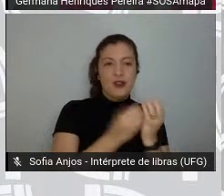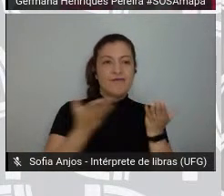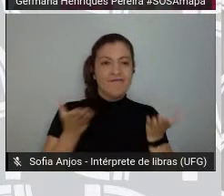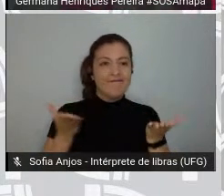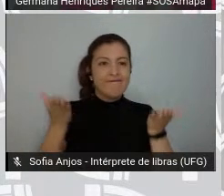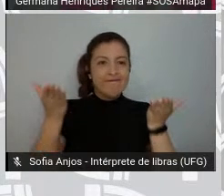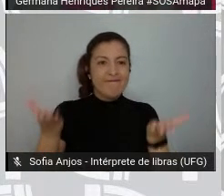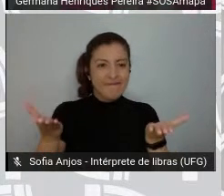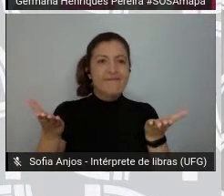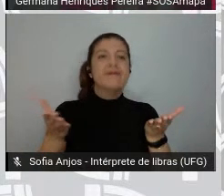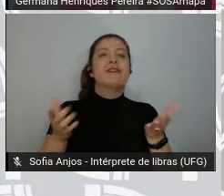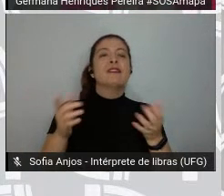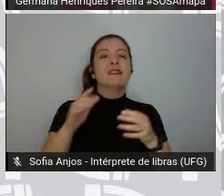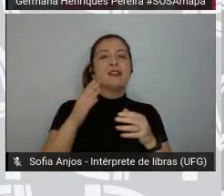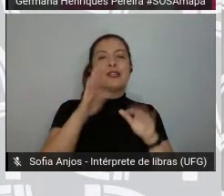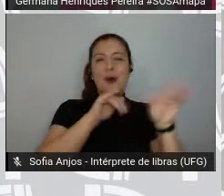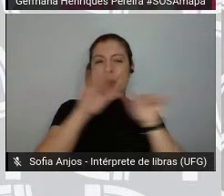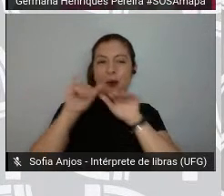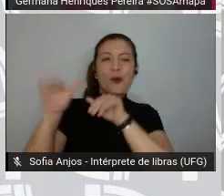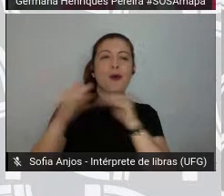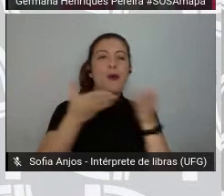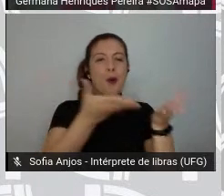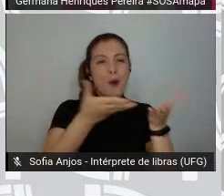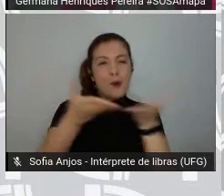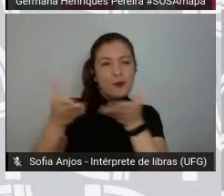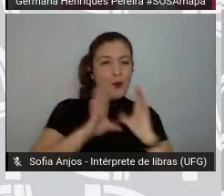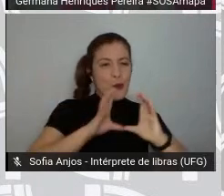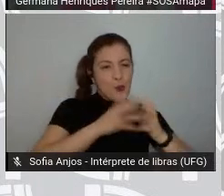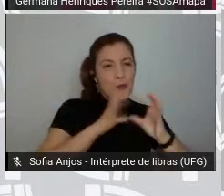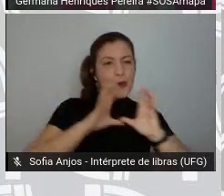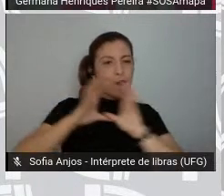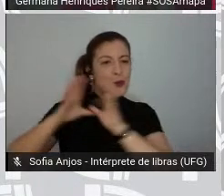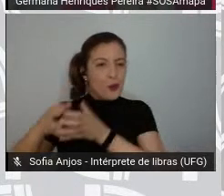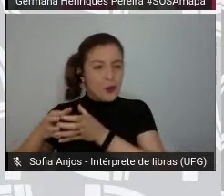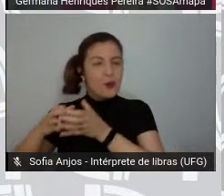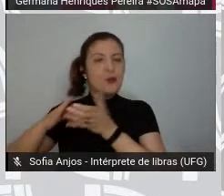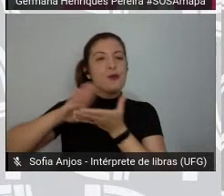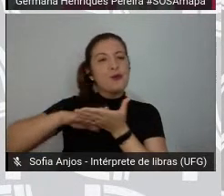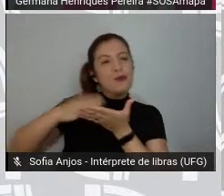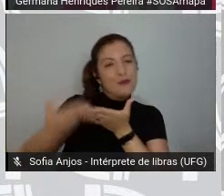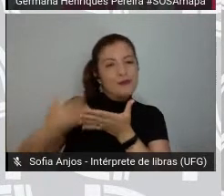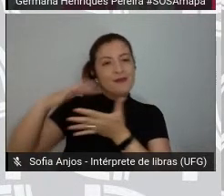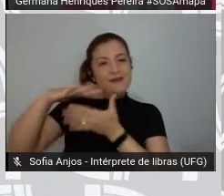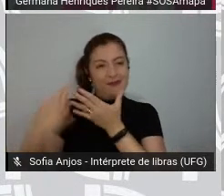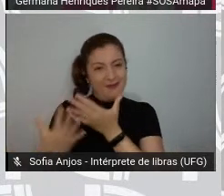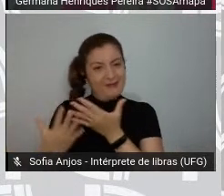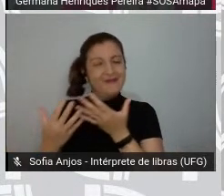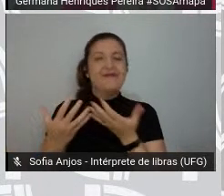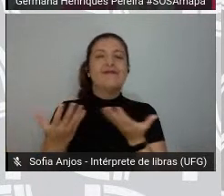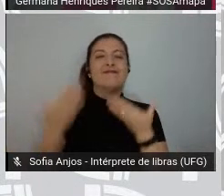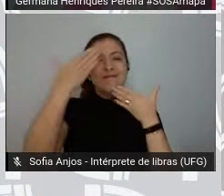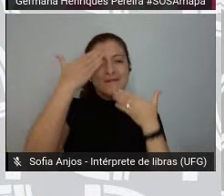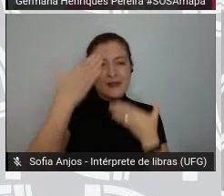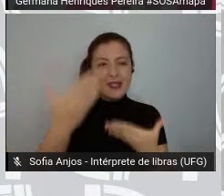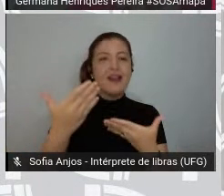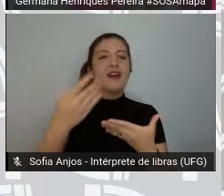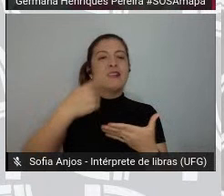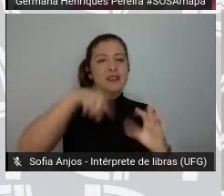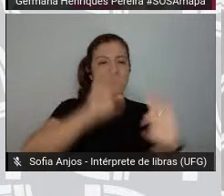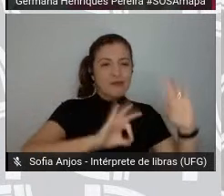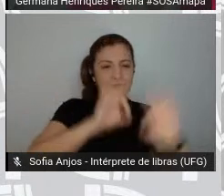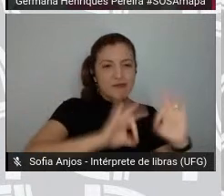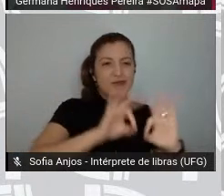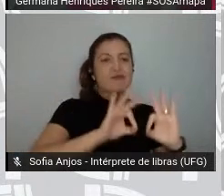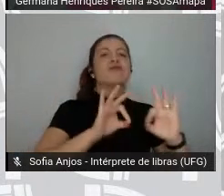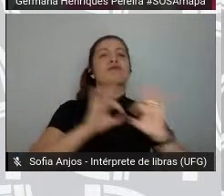colaboradores para atuarem aqui e disponibilizar essas palestras, né, com acessibilidade. Então, a gente tem